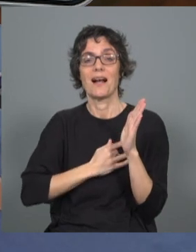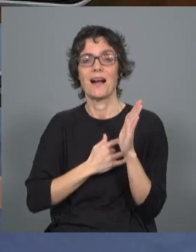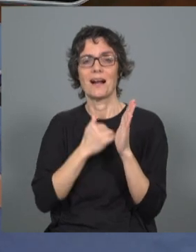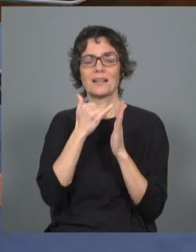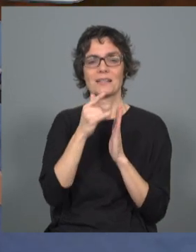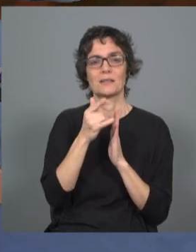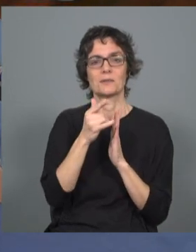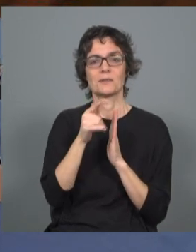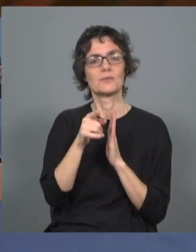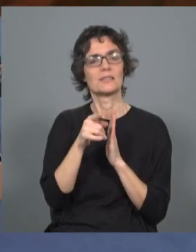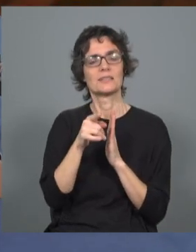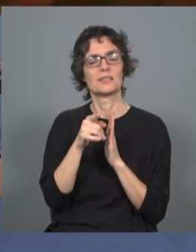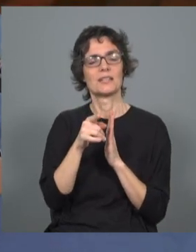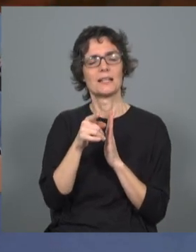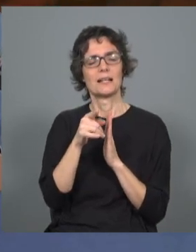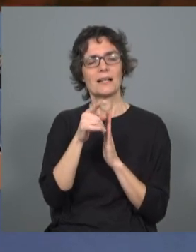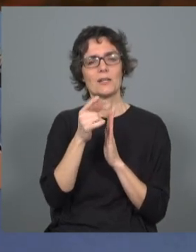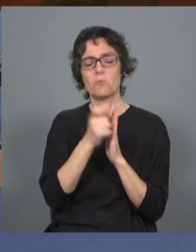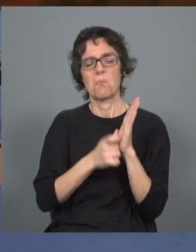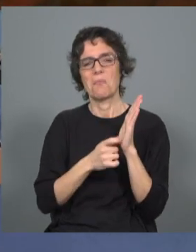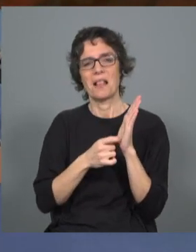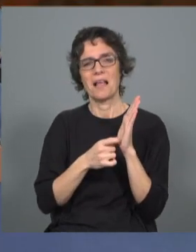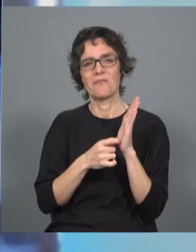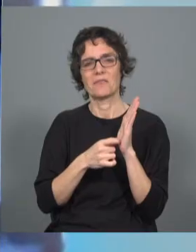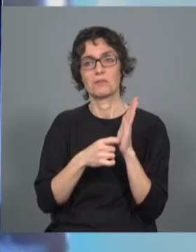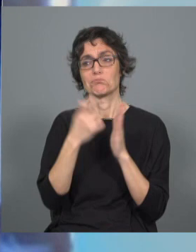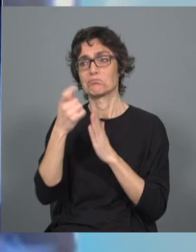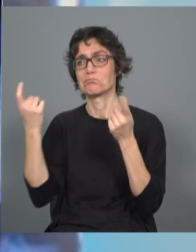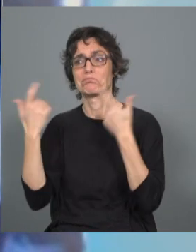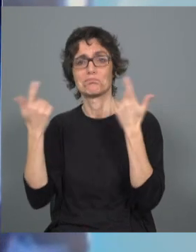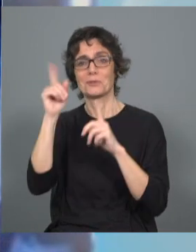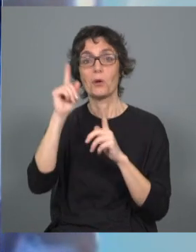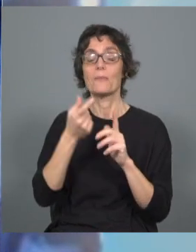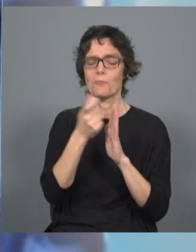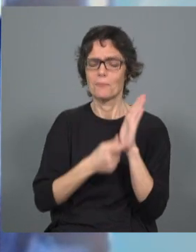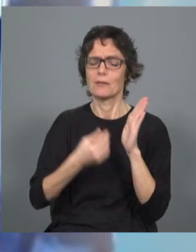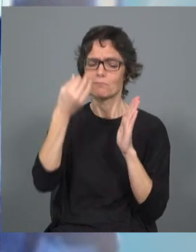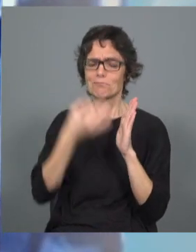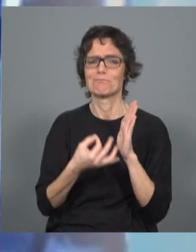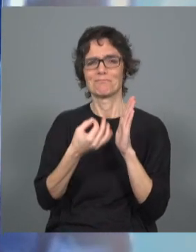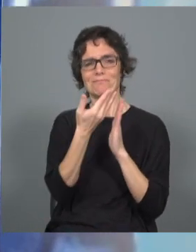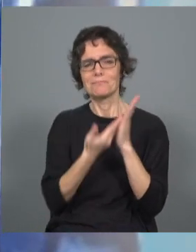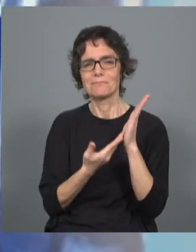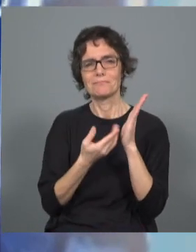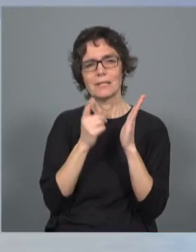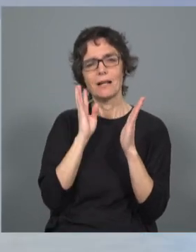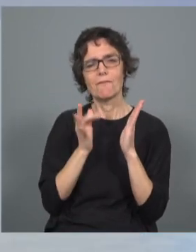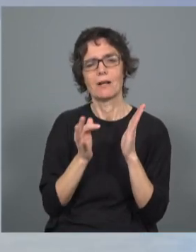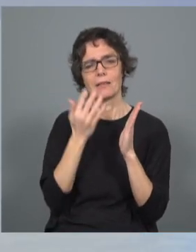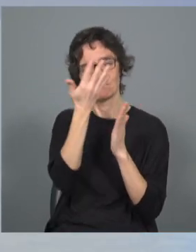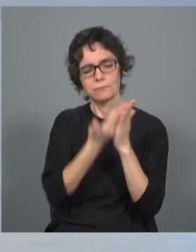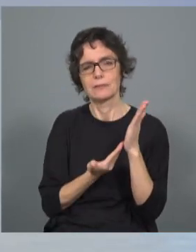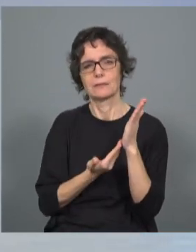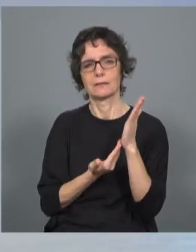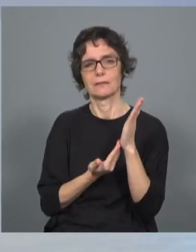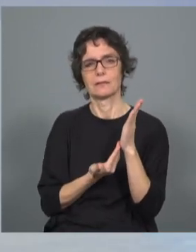sempre específicos de cada pessoa. Pelo vosso percurso, pelo vosso testemunho, confirmam essa